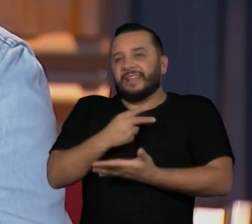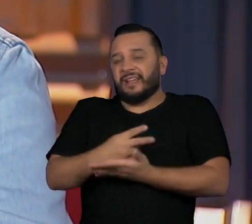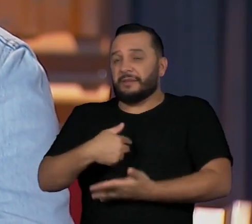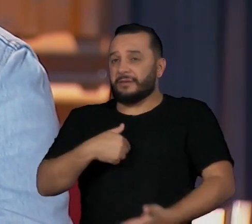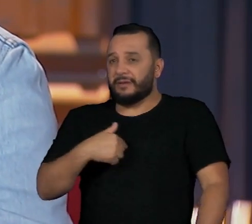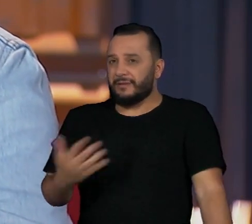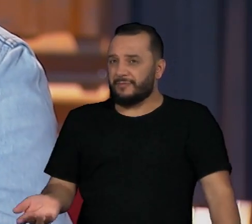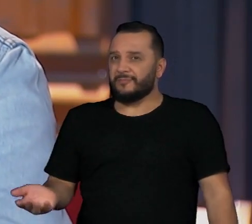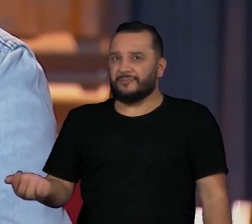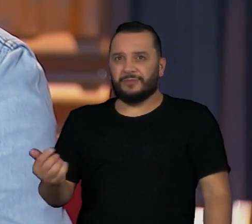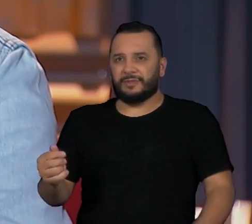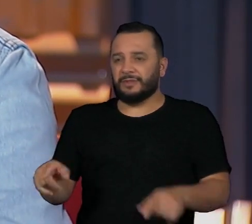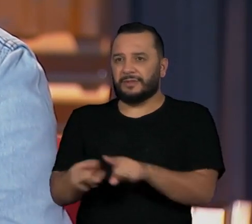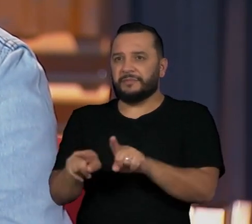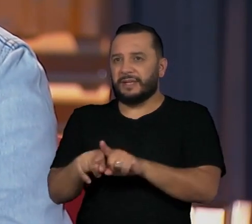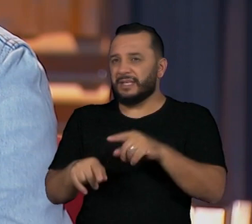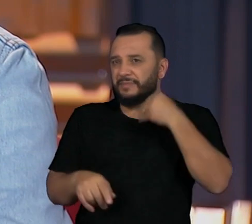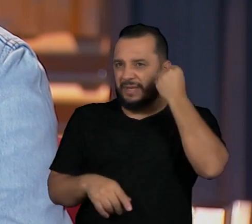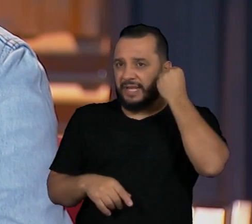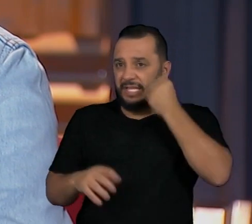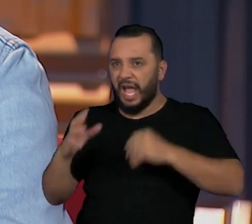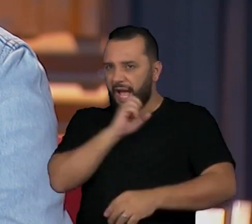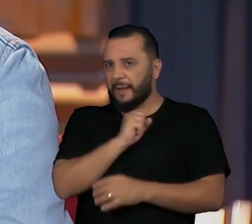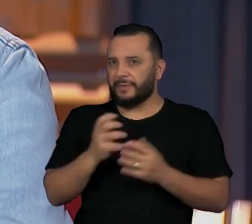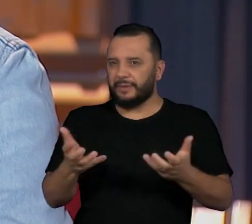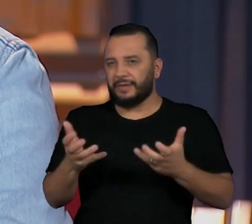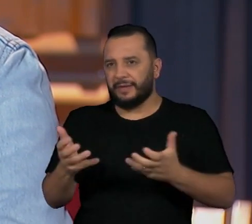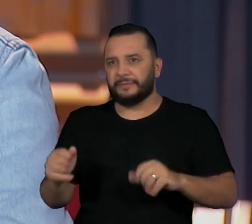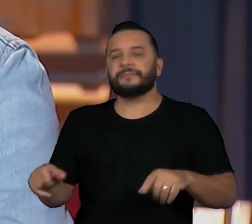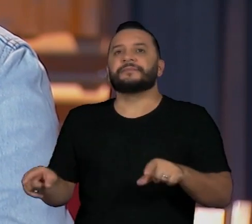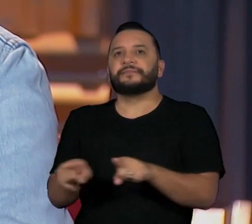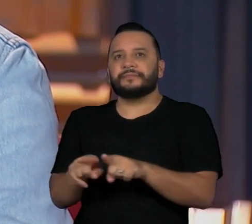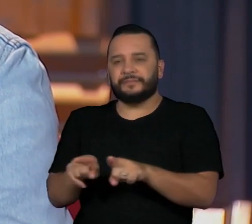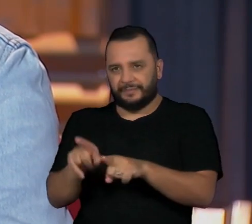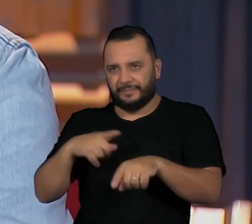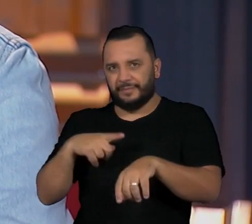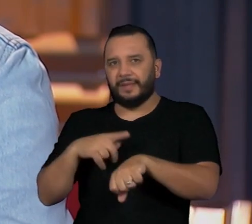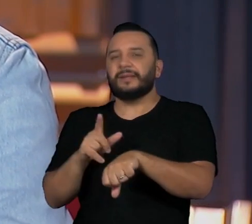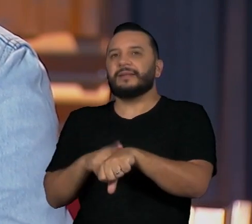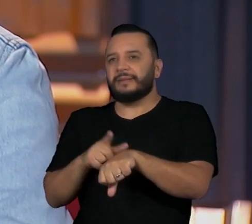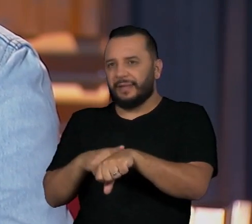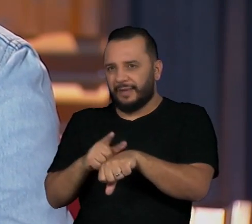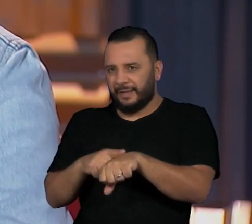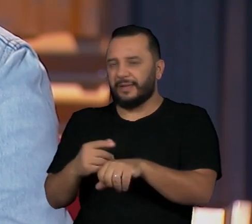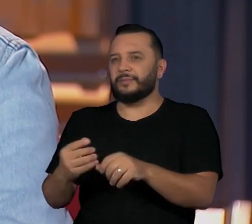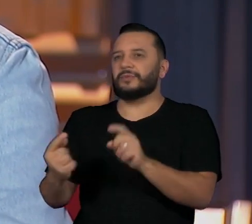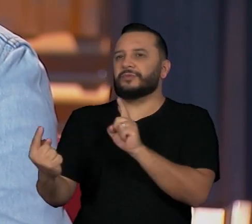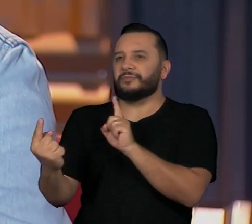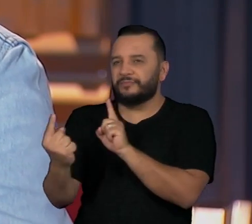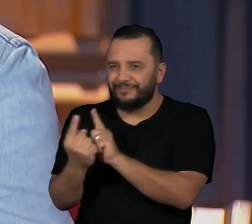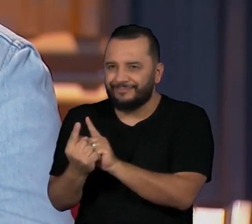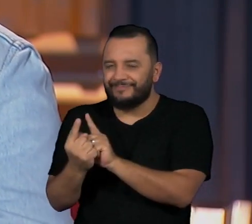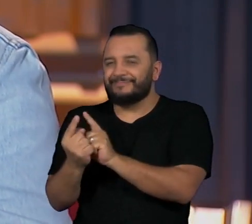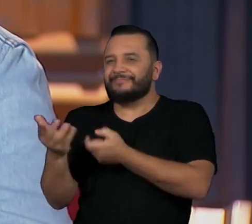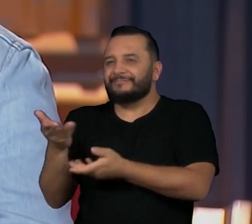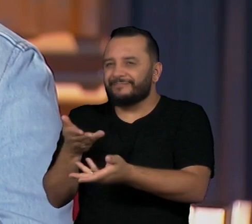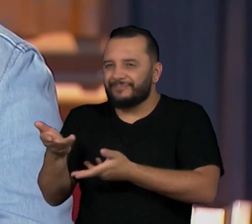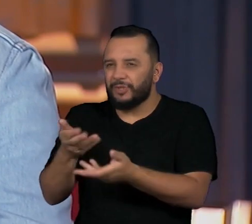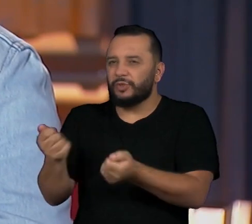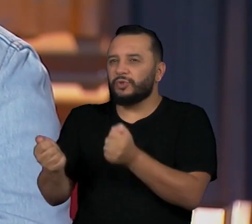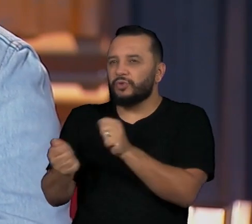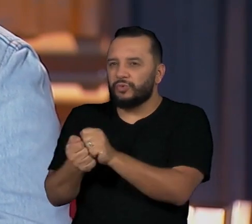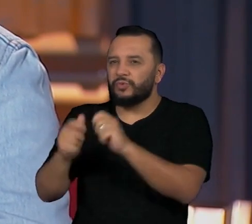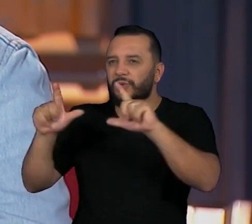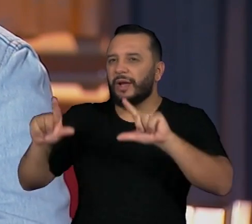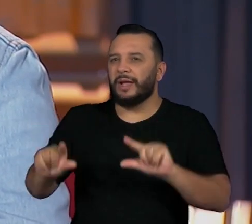instantânea, da aceleração de toda a experiência, né? da redução do tempo, da presença, da fruição. Isso está virando